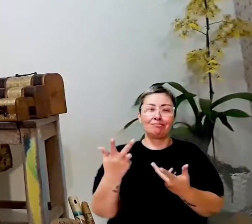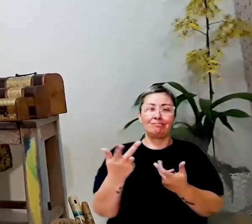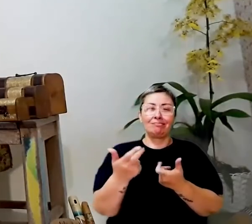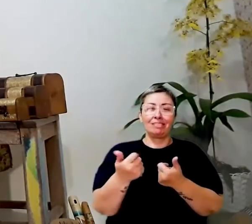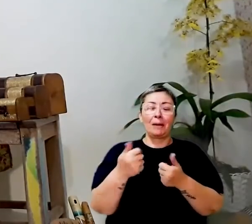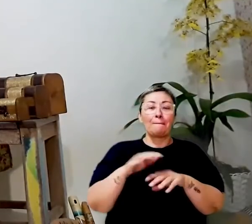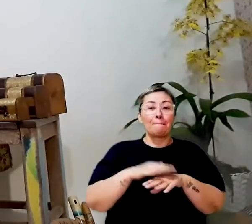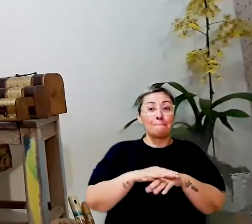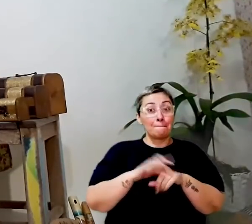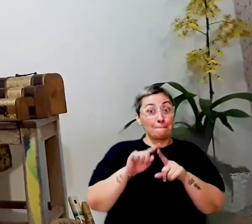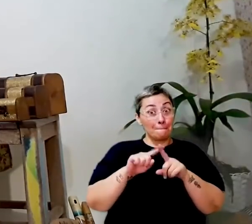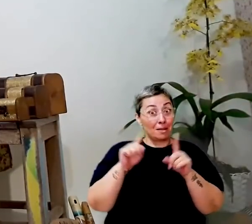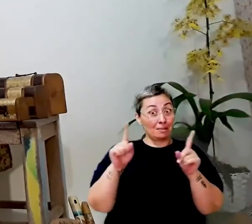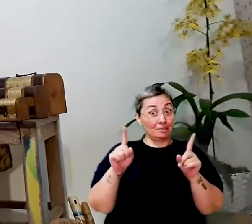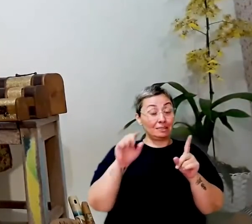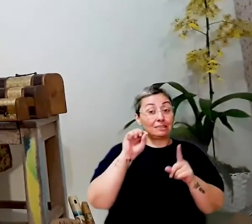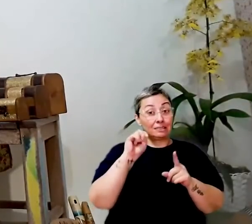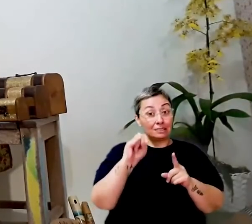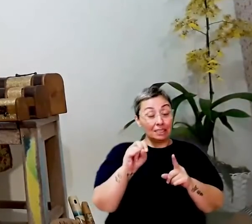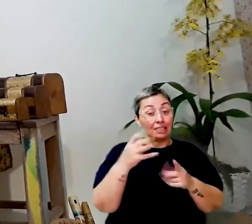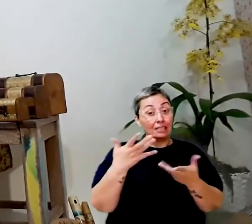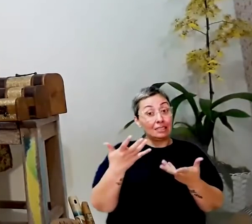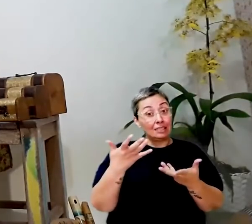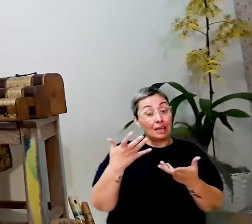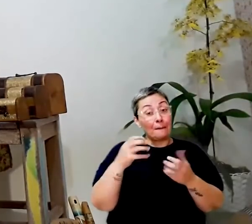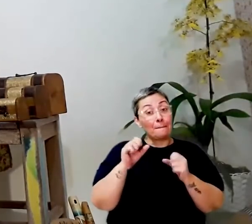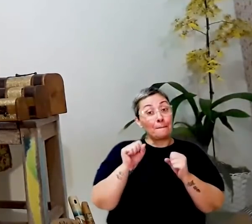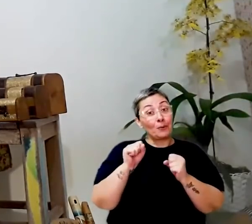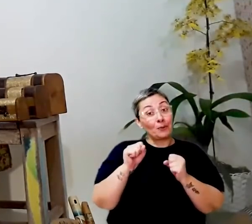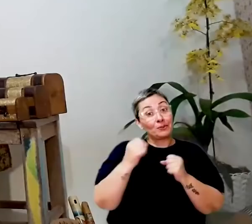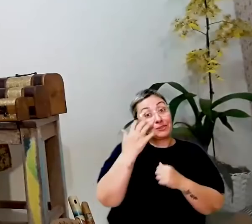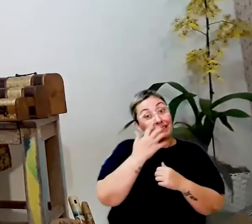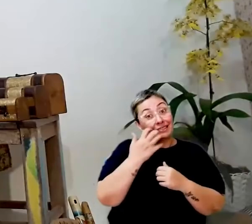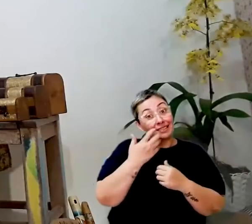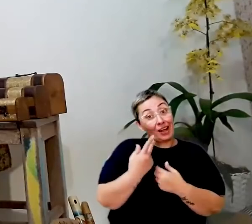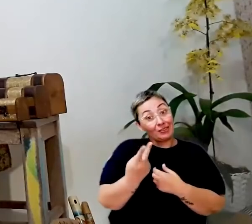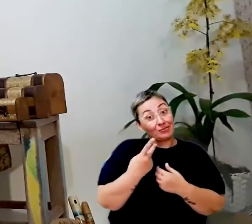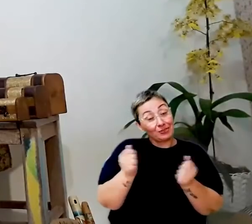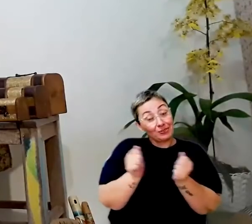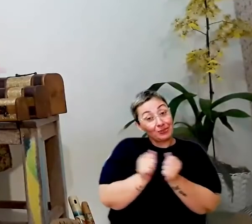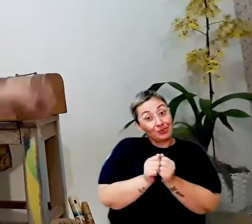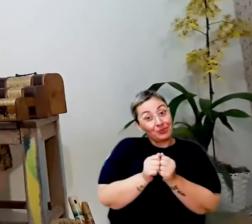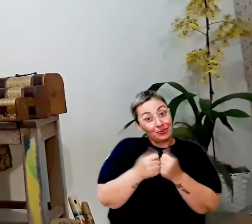Mas, se vocês quiserem, eu também posso cantar para vocês.